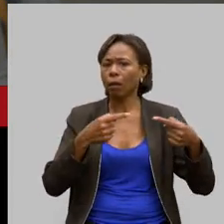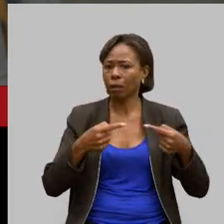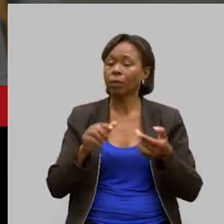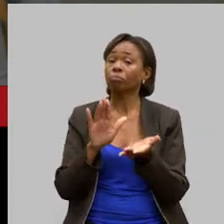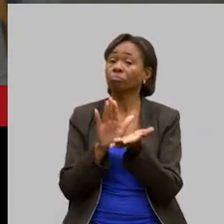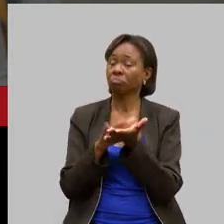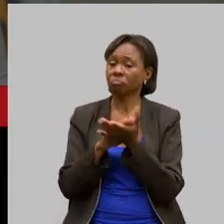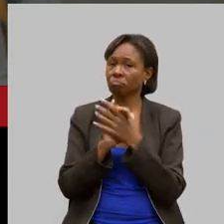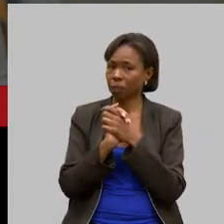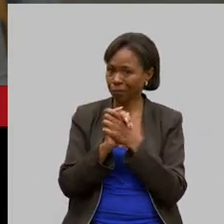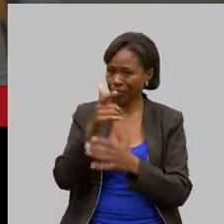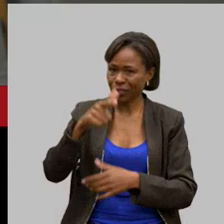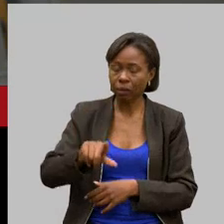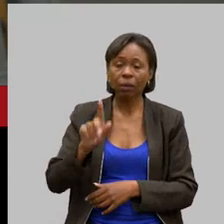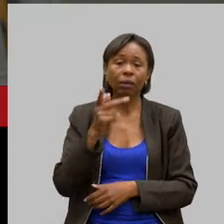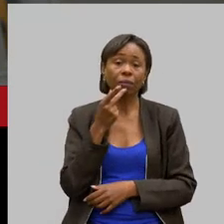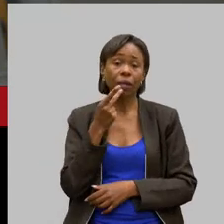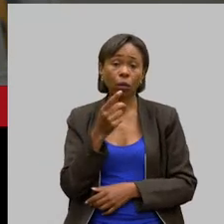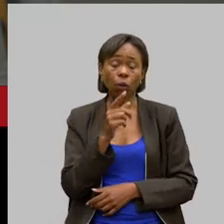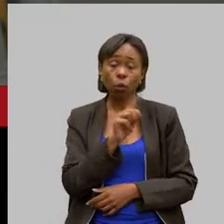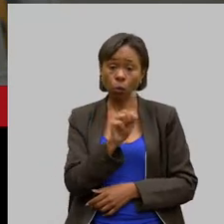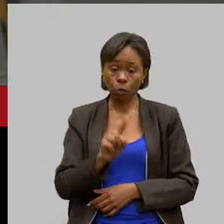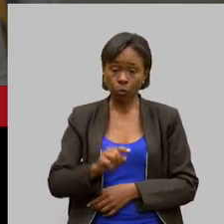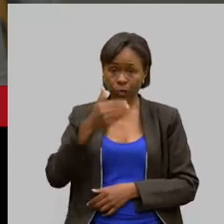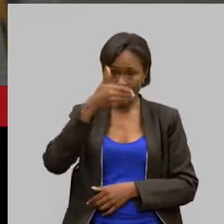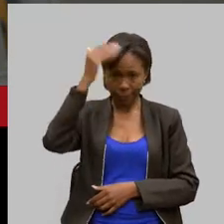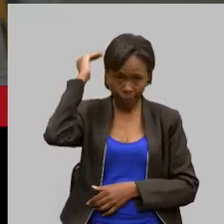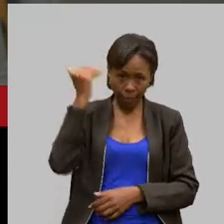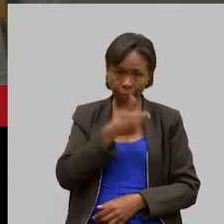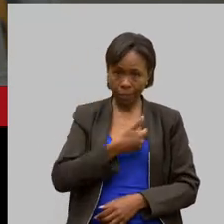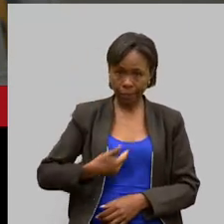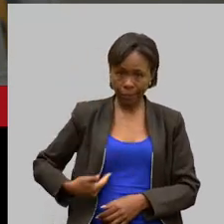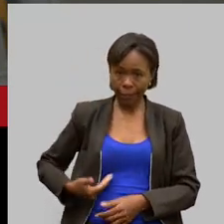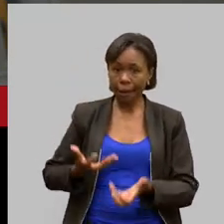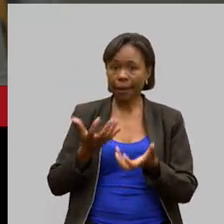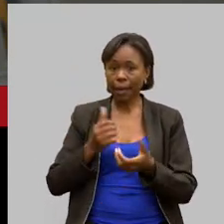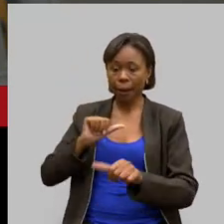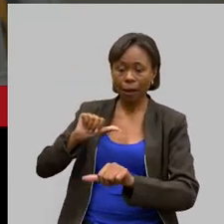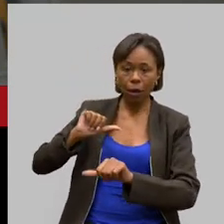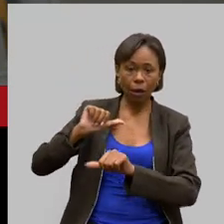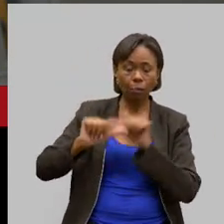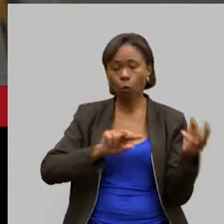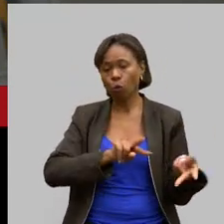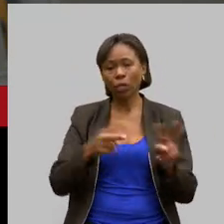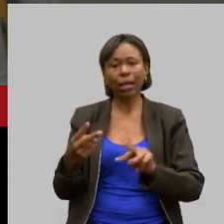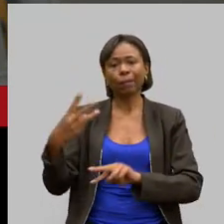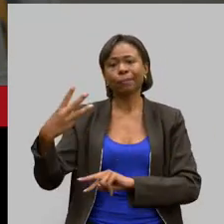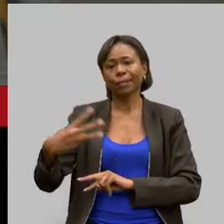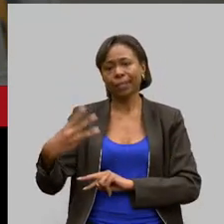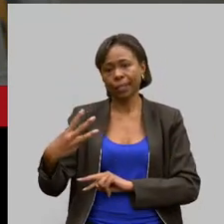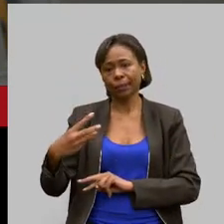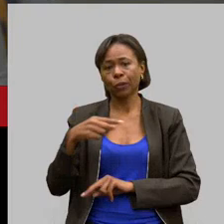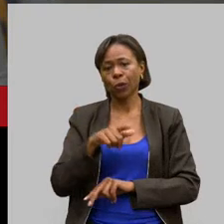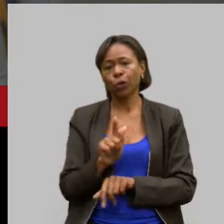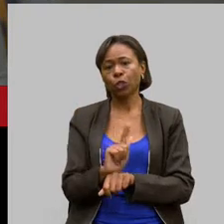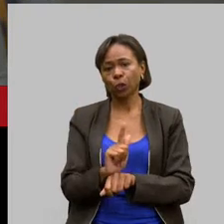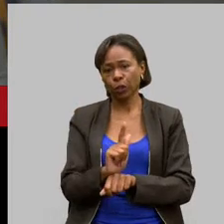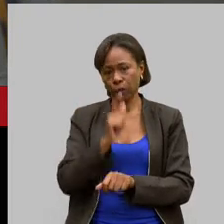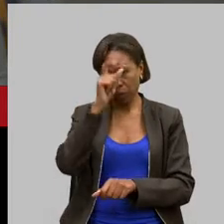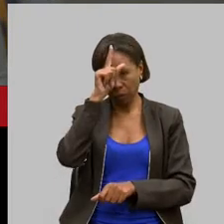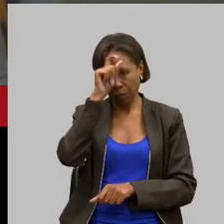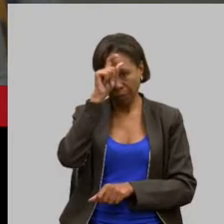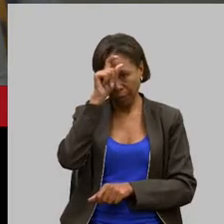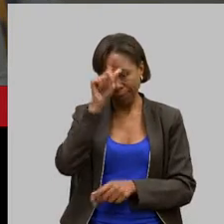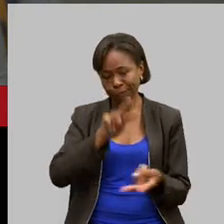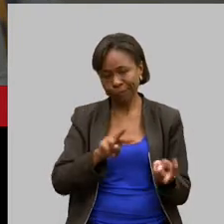dizer que o governo Zema está querendo terceirizar a gestão dos hospitais e nós o conselho